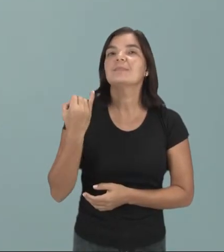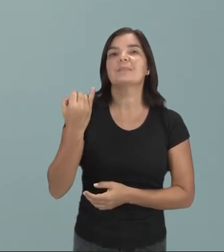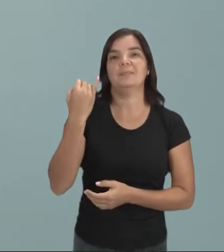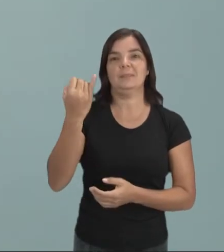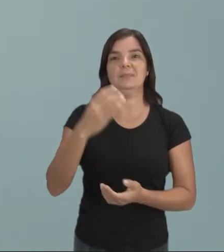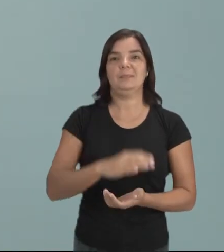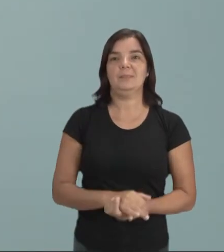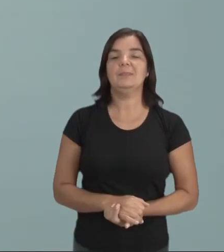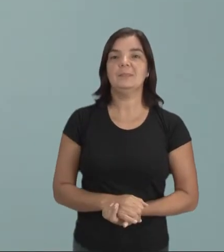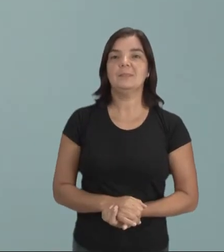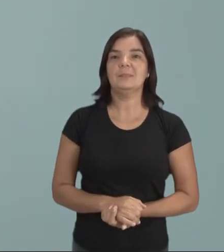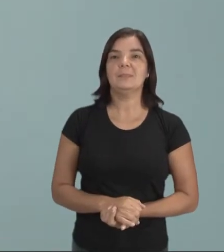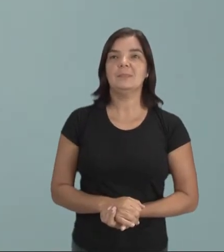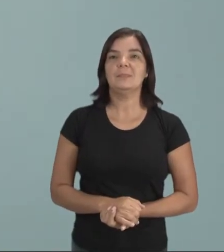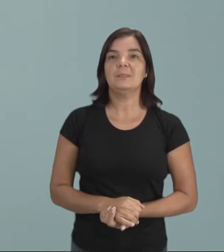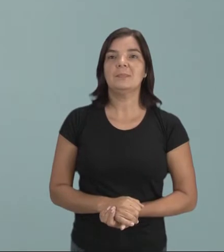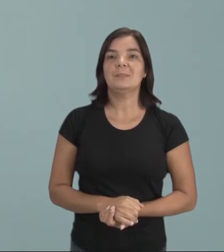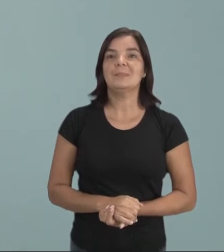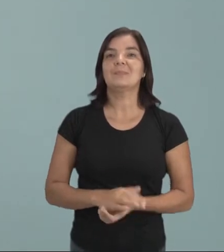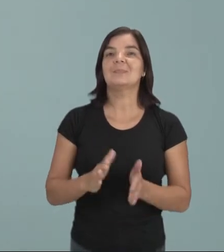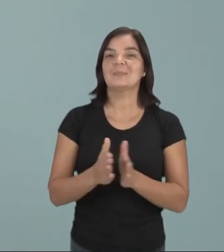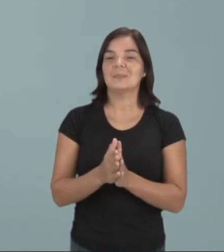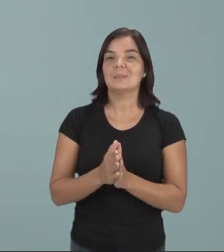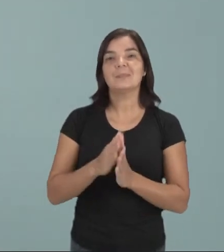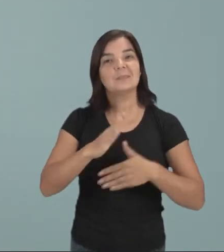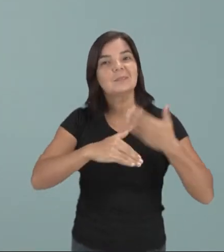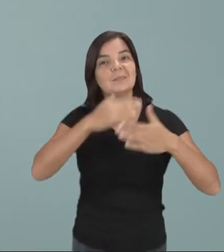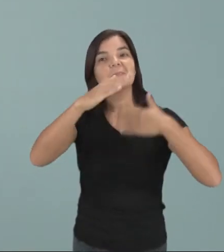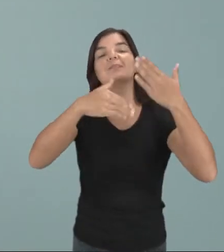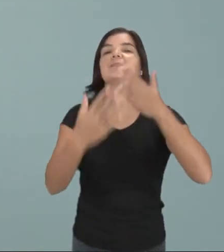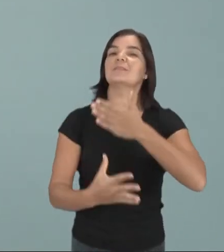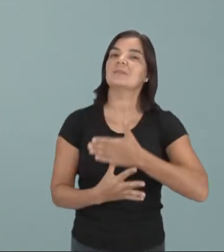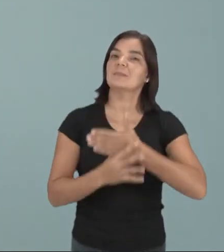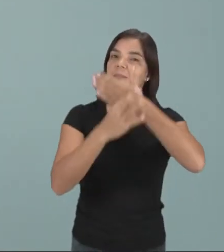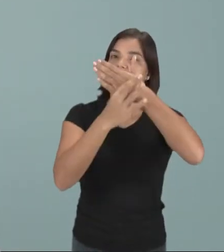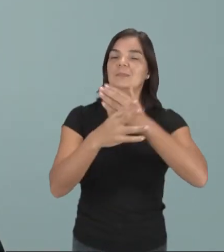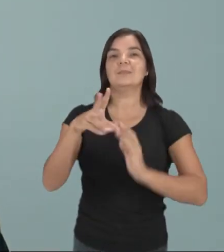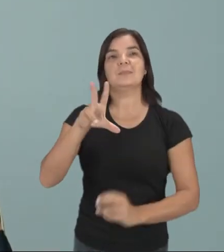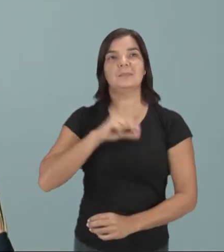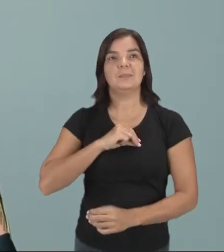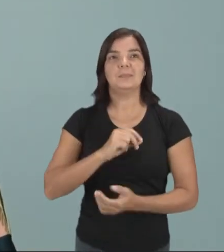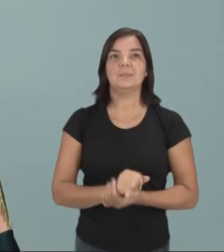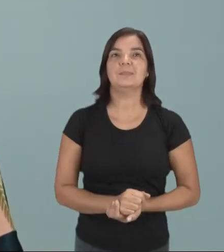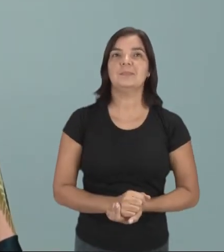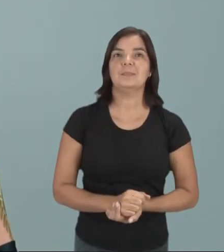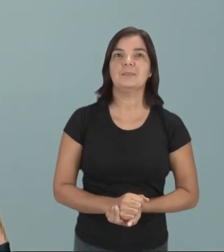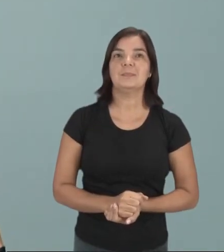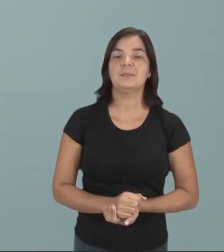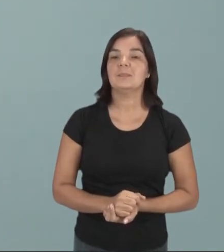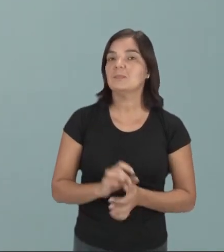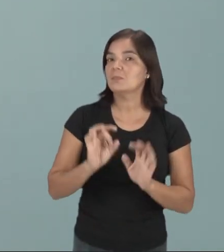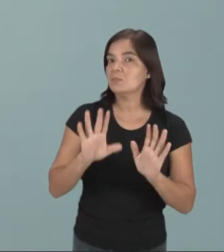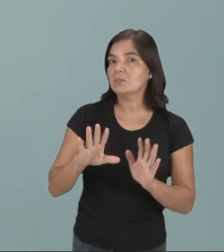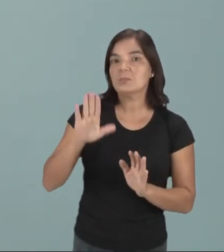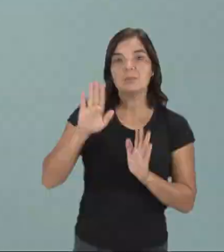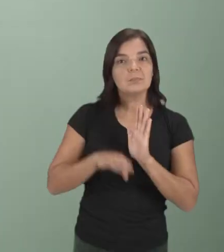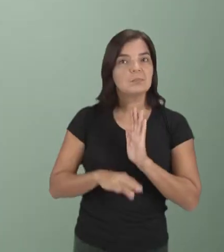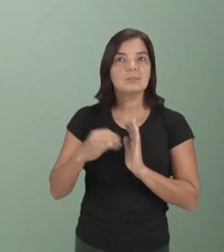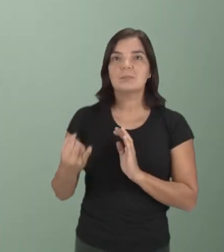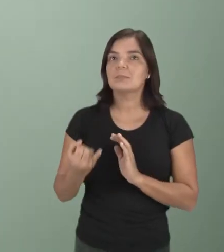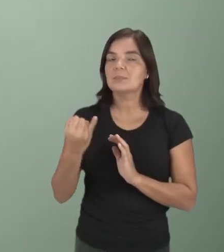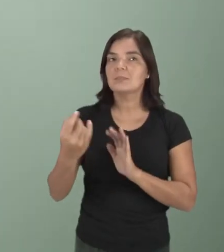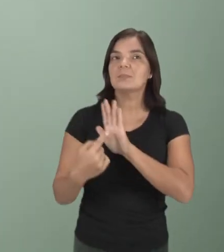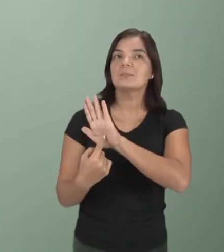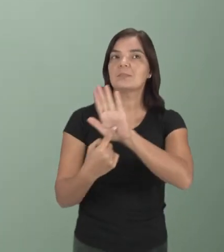importantíssimo para o desenvolvimento do realismo português. E não menos importante, temos